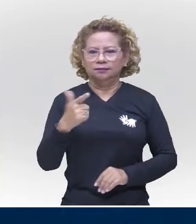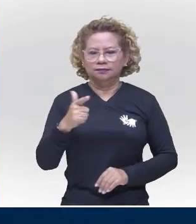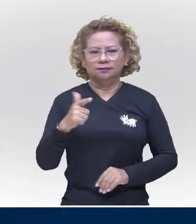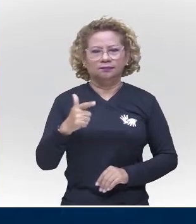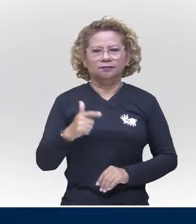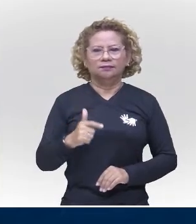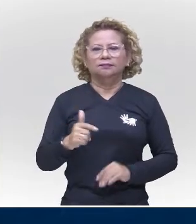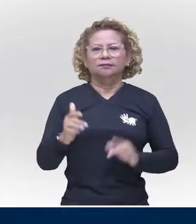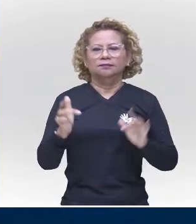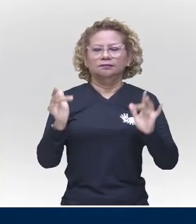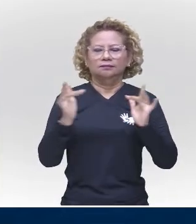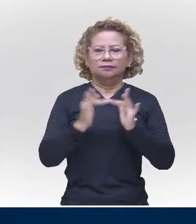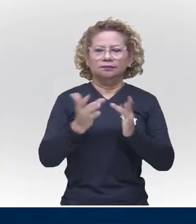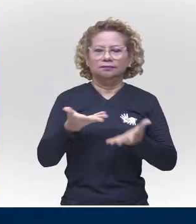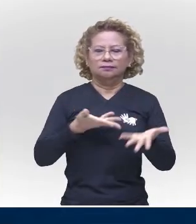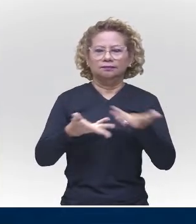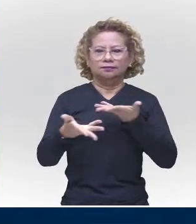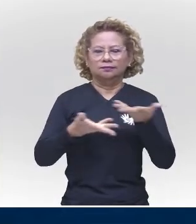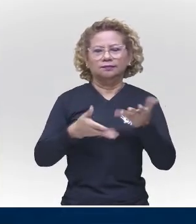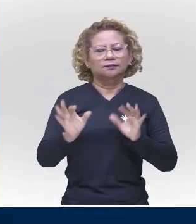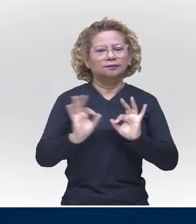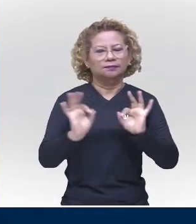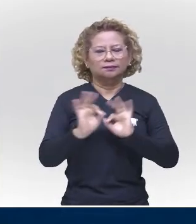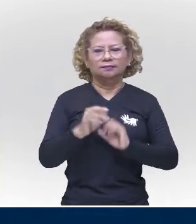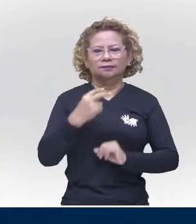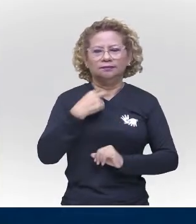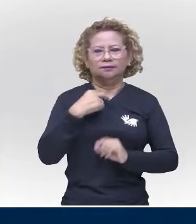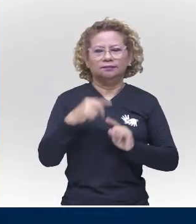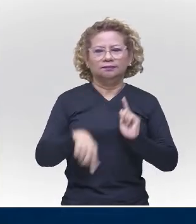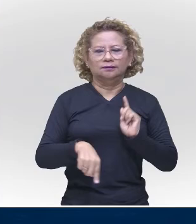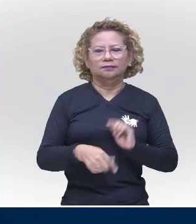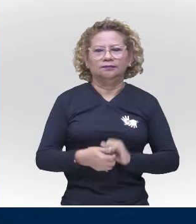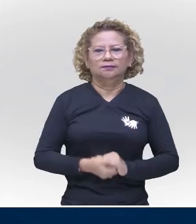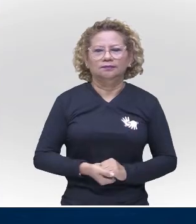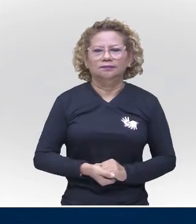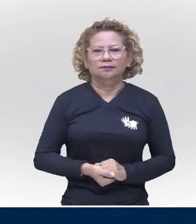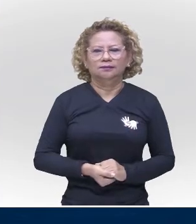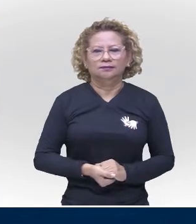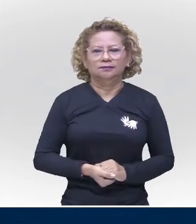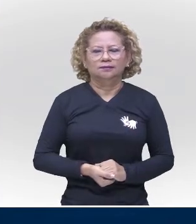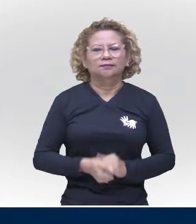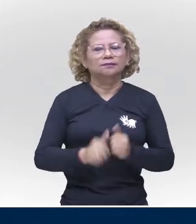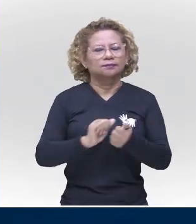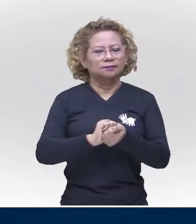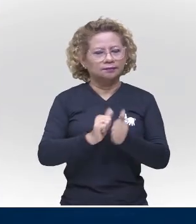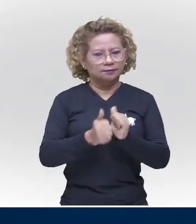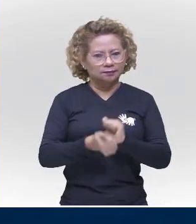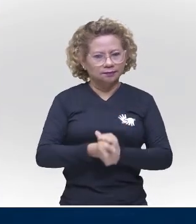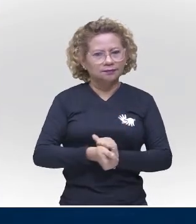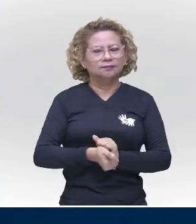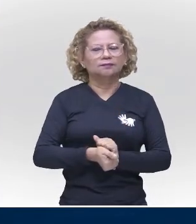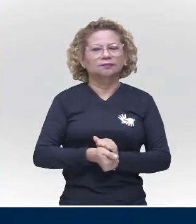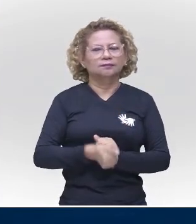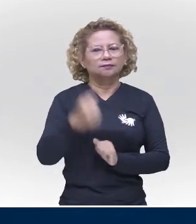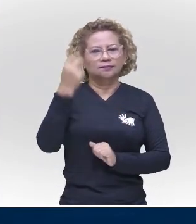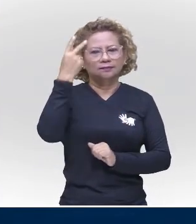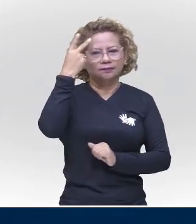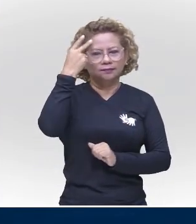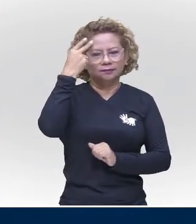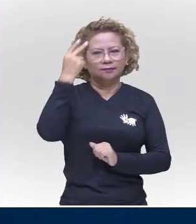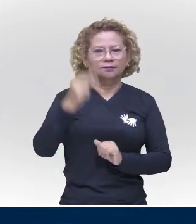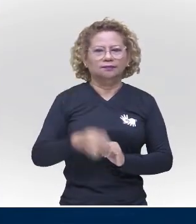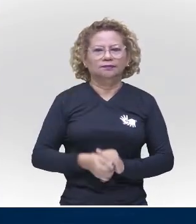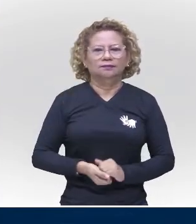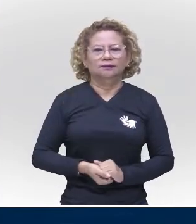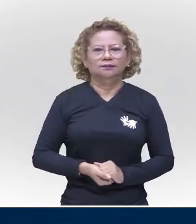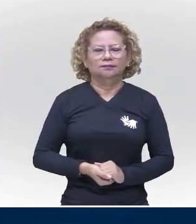da velocidade desse atleta para atingir o objetivo desse esporte, que é fazer o percurso em menos tempo,